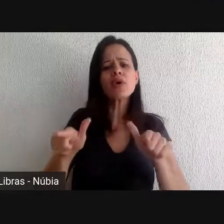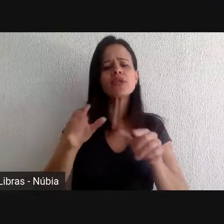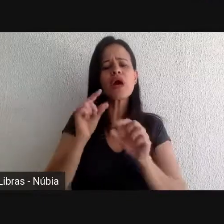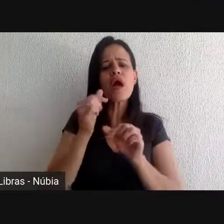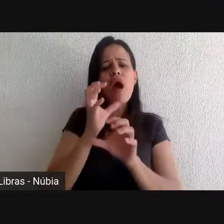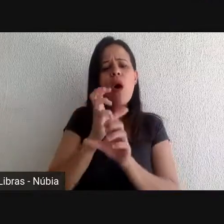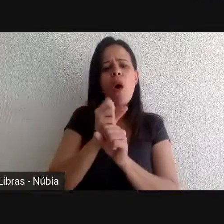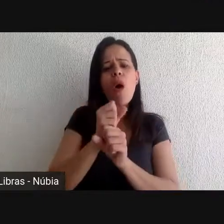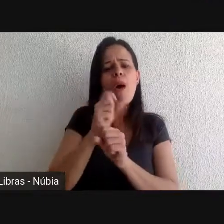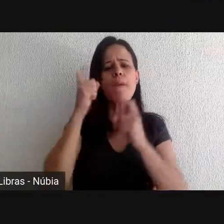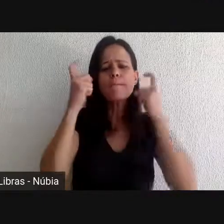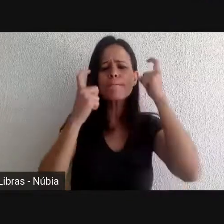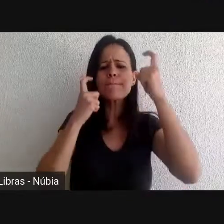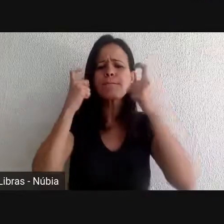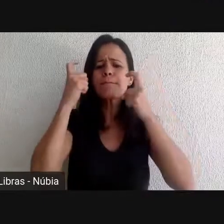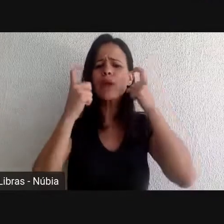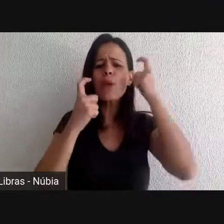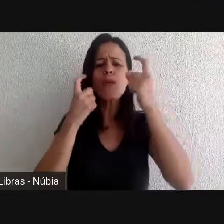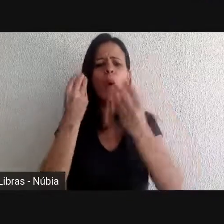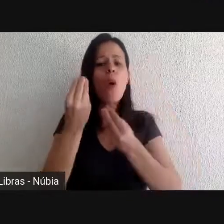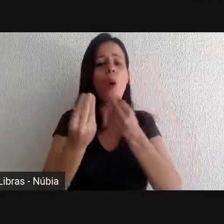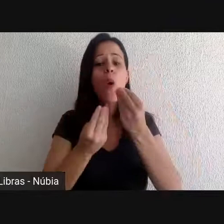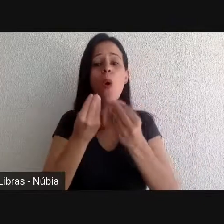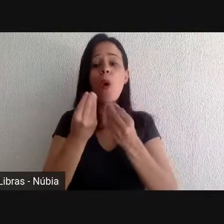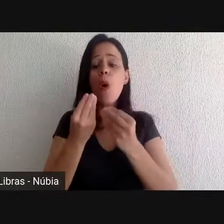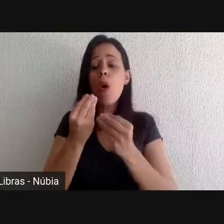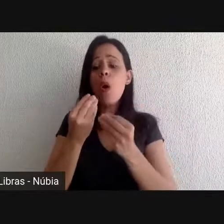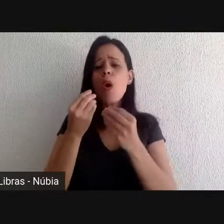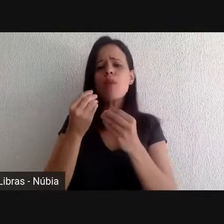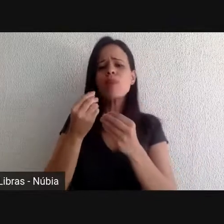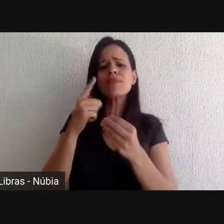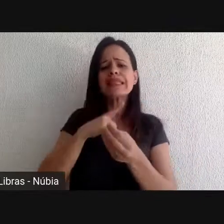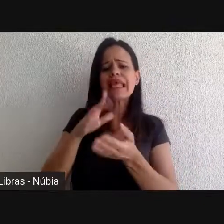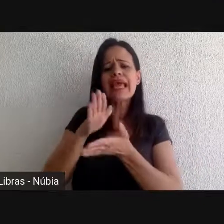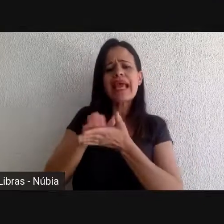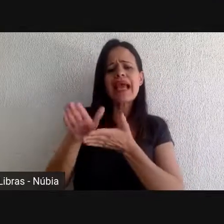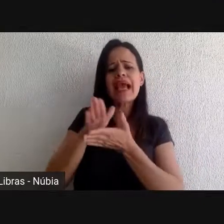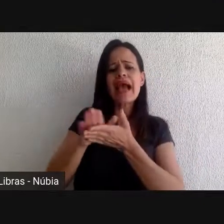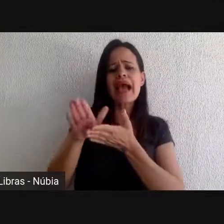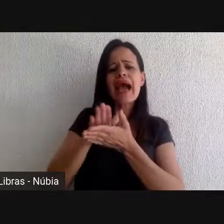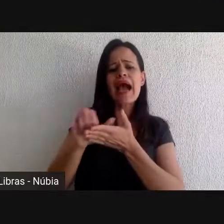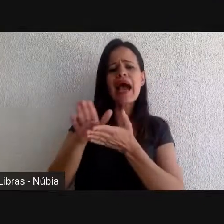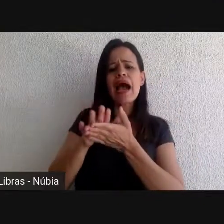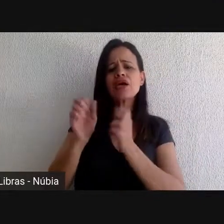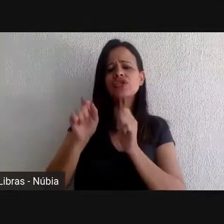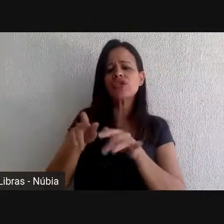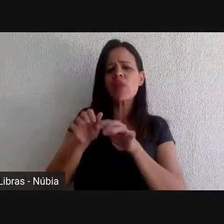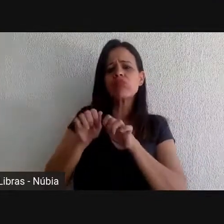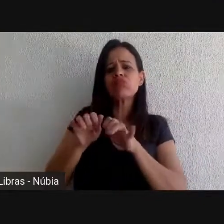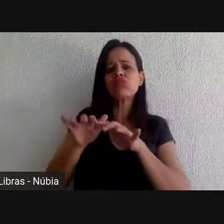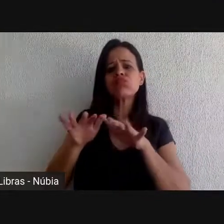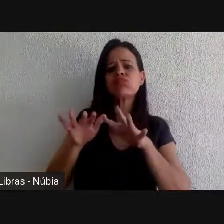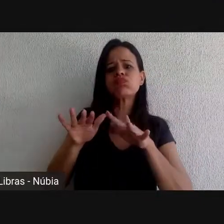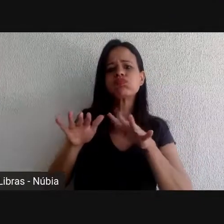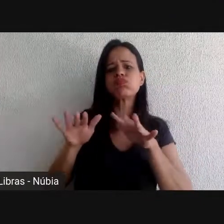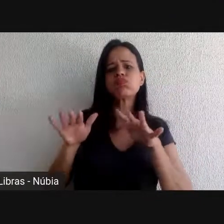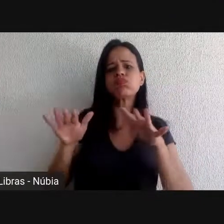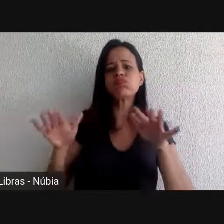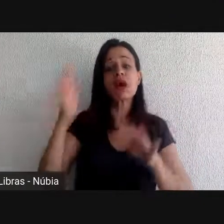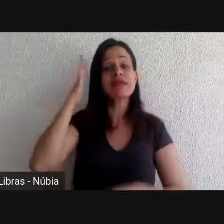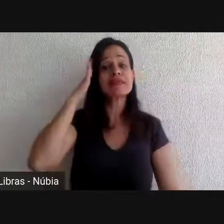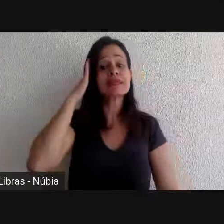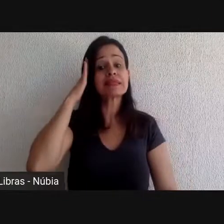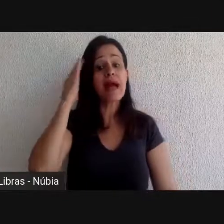preocupação de zelar pela qualidade do gasto público, que estava experimentando uma enorme expansão, né? Tudo bem que é importante